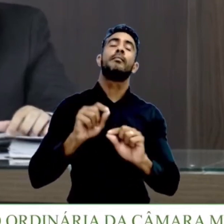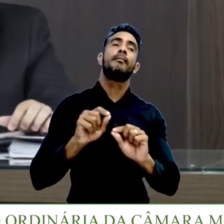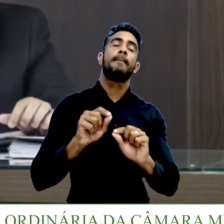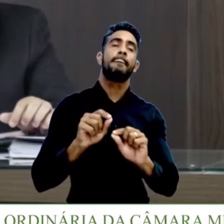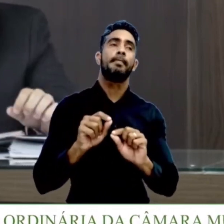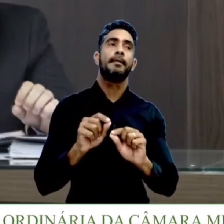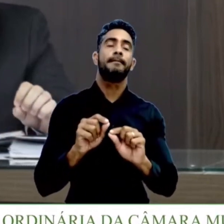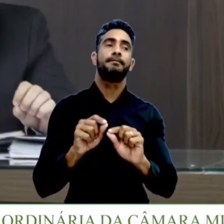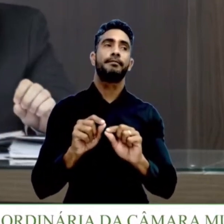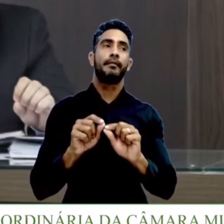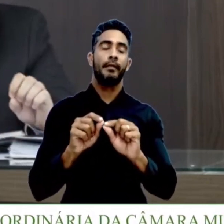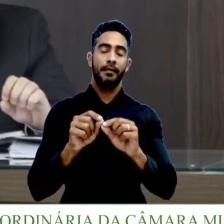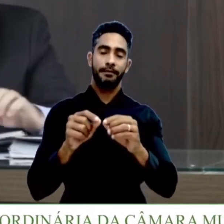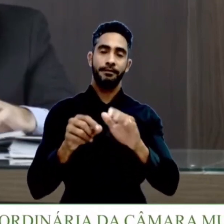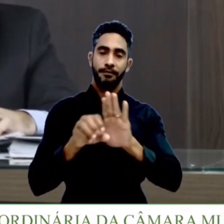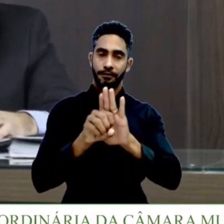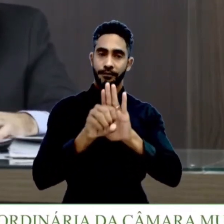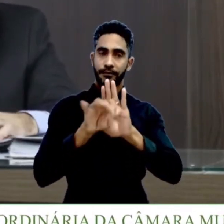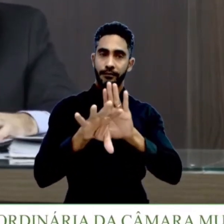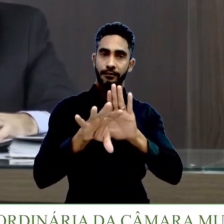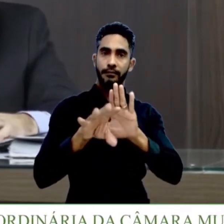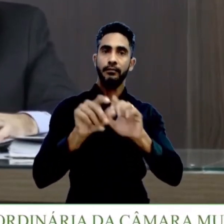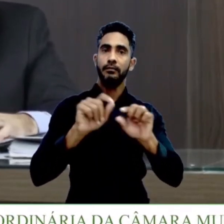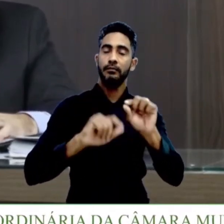a seguinte indicação de necessidade: